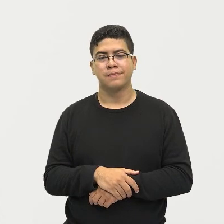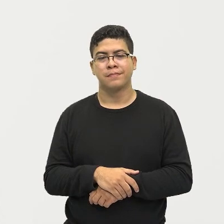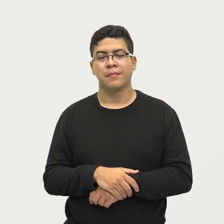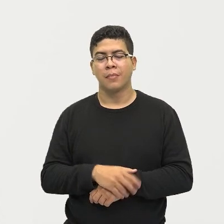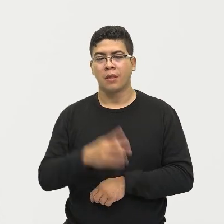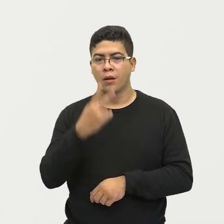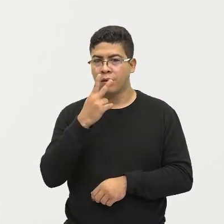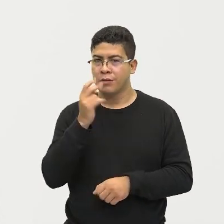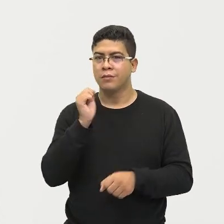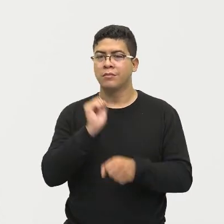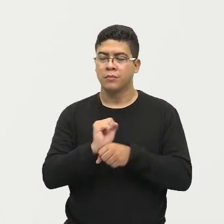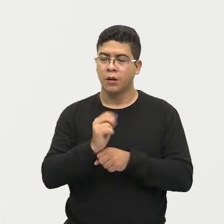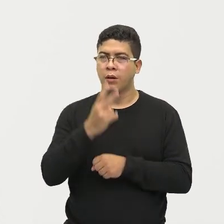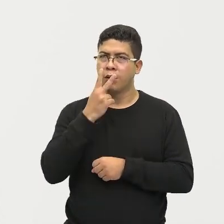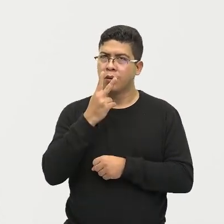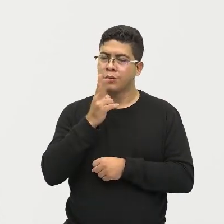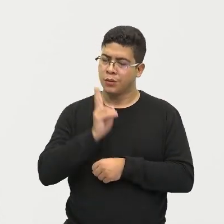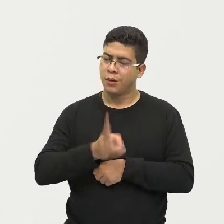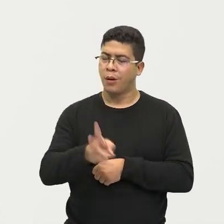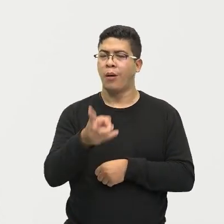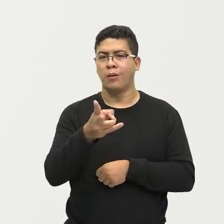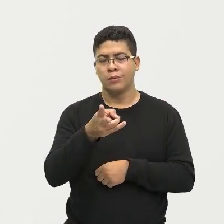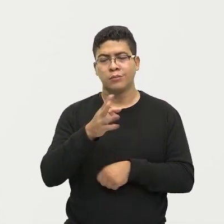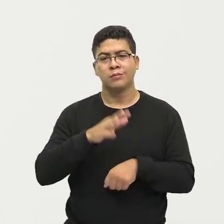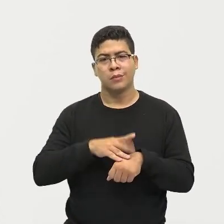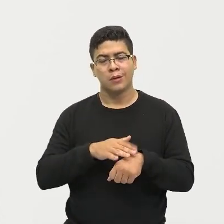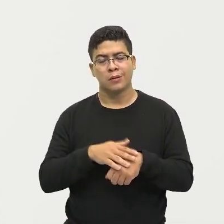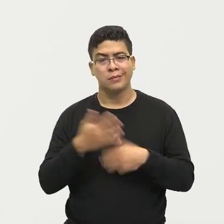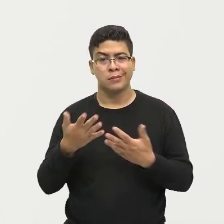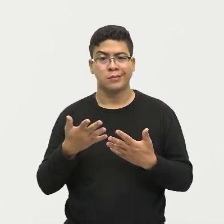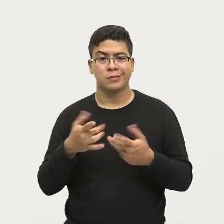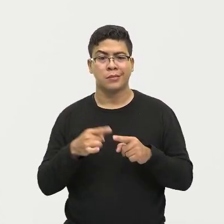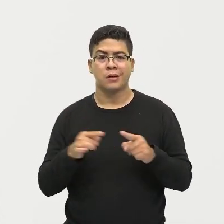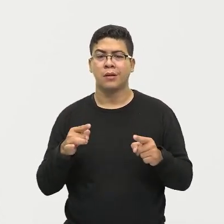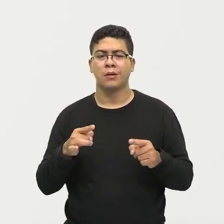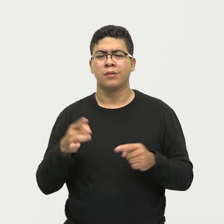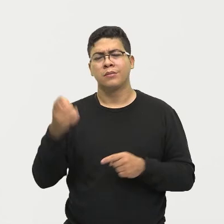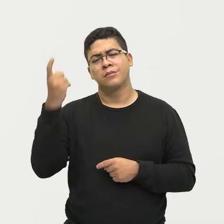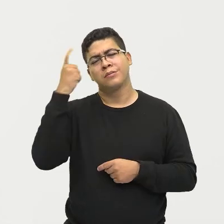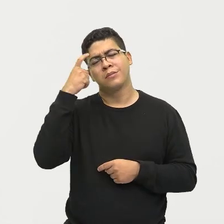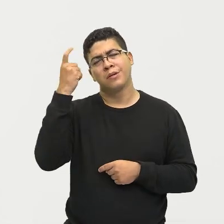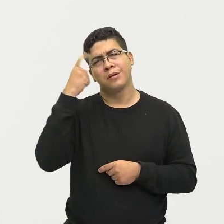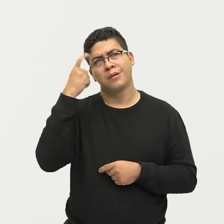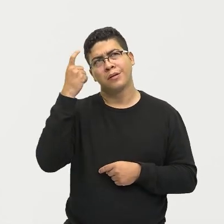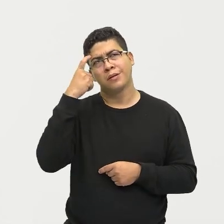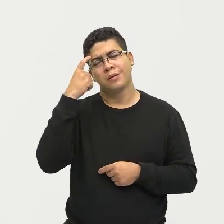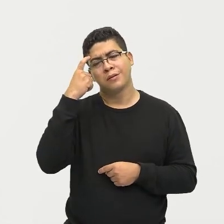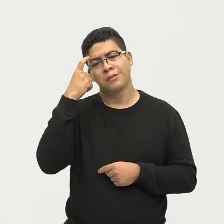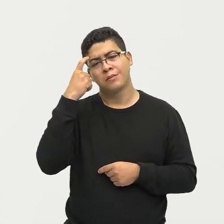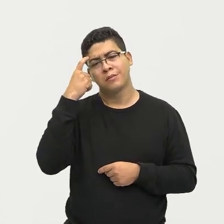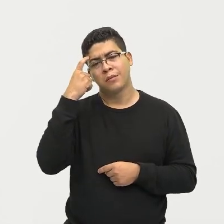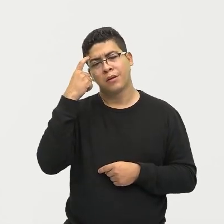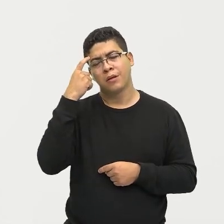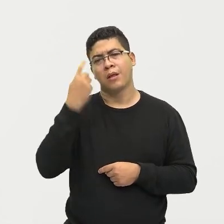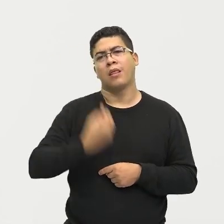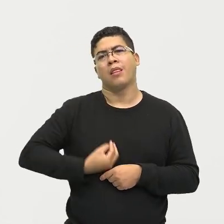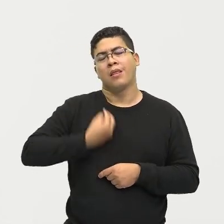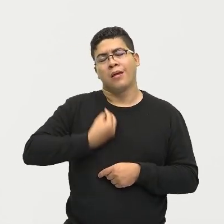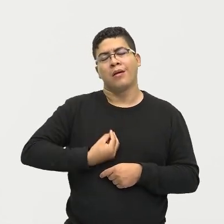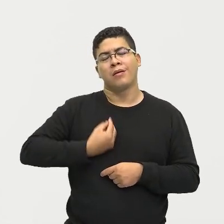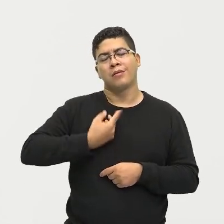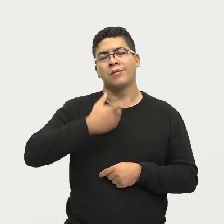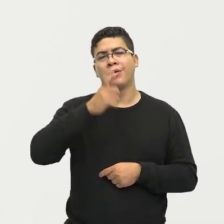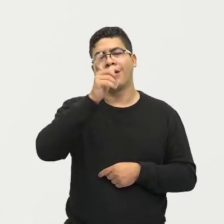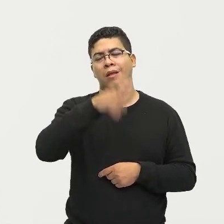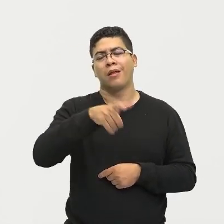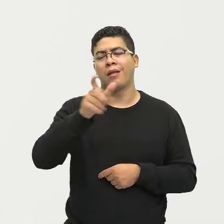que mesmo doente fumava, né? Pensando, humildemente pensando na vida e nas